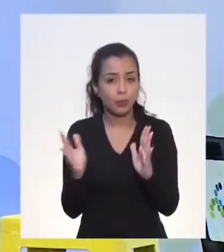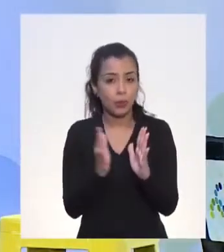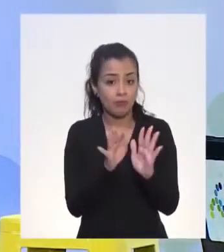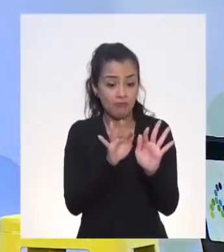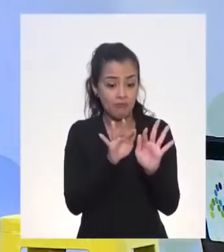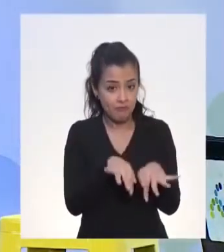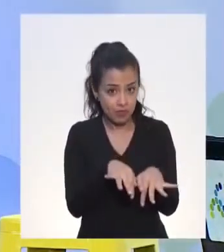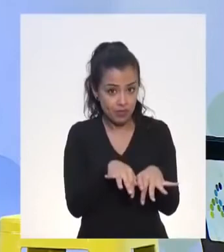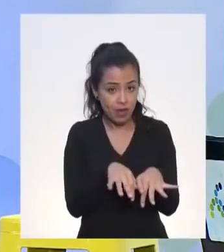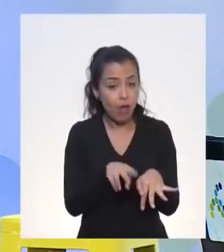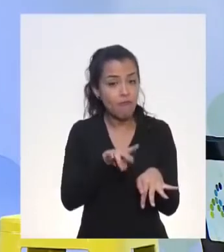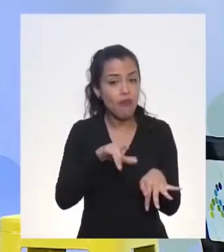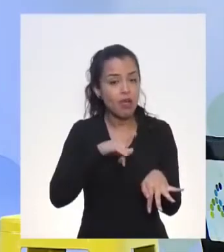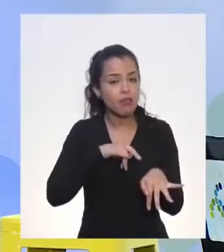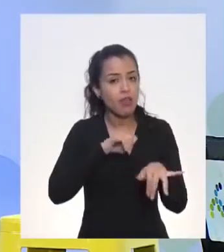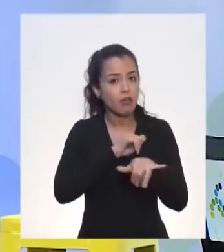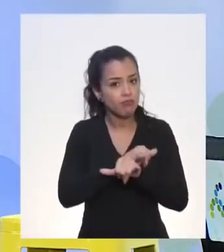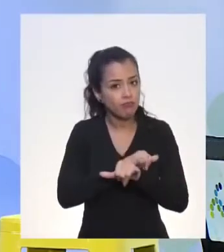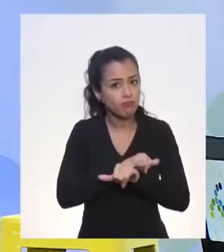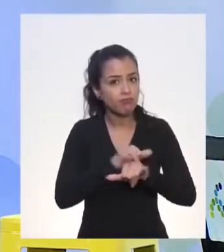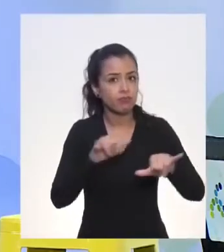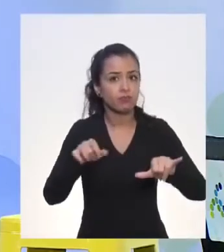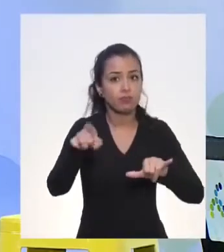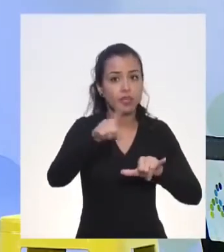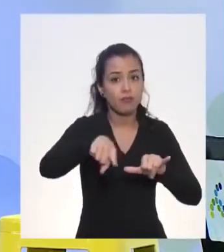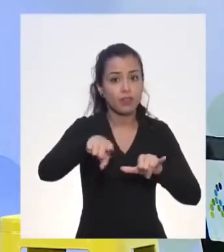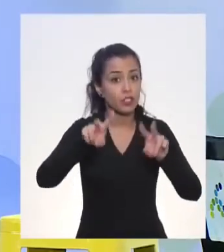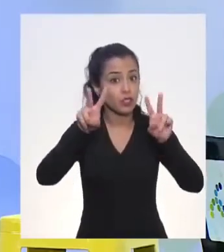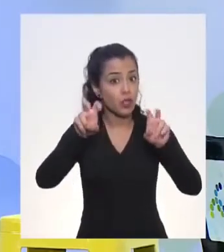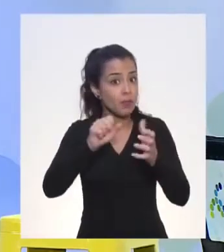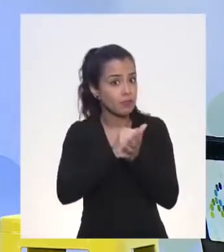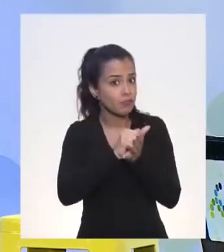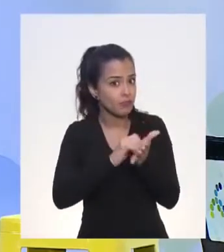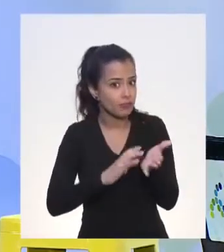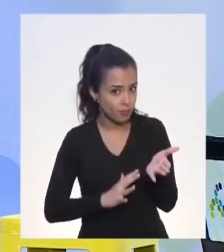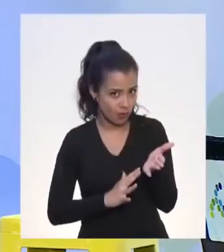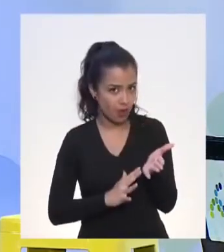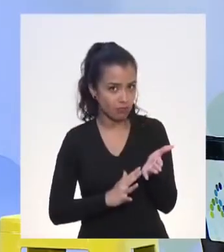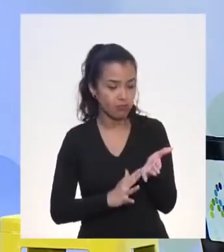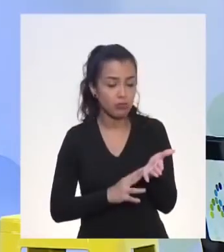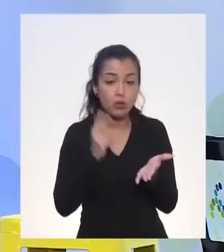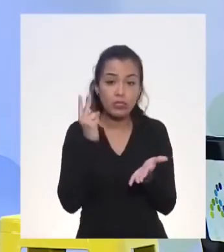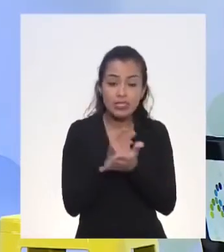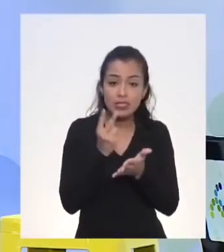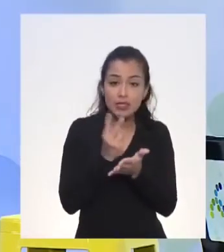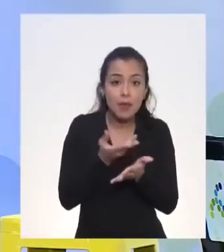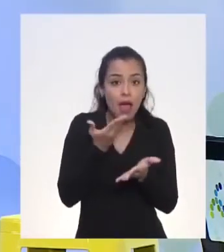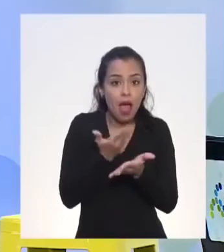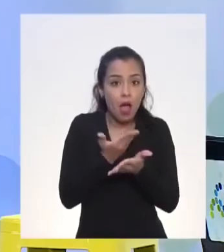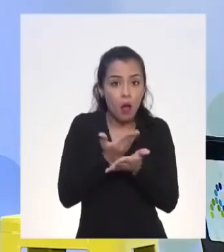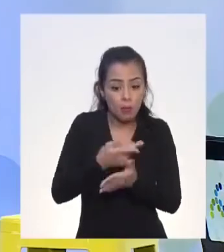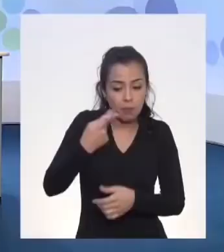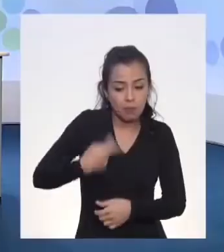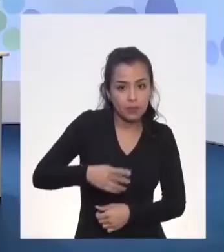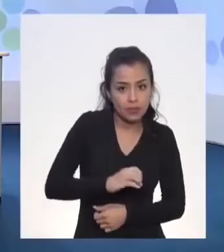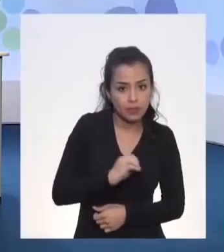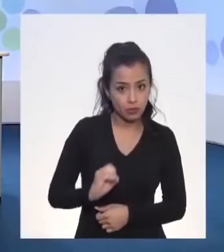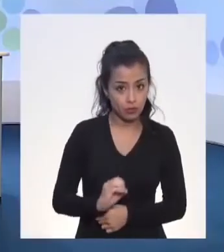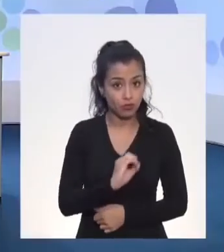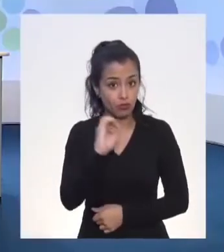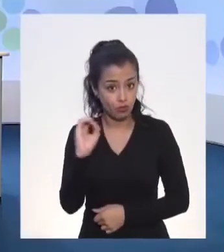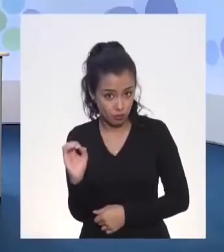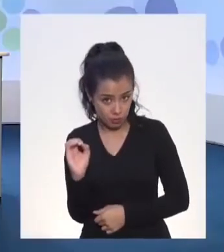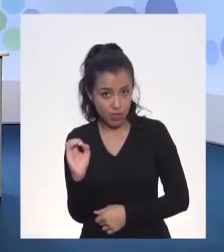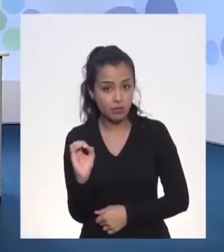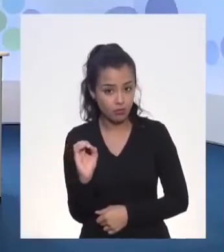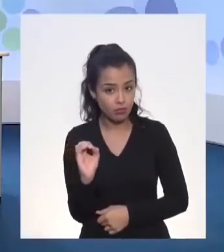aparecer uma notificação de tarefa para você. É assim, tá? Todas as aulas que forem transmitidas aqui pelo Centro de Mídias, Tony, inclusive a